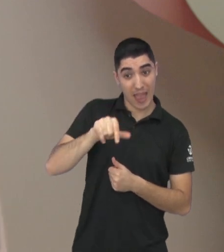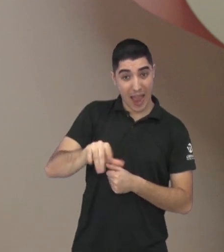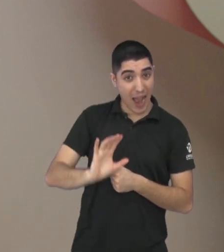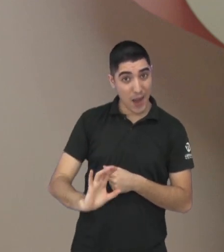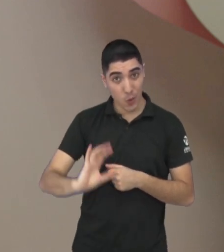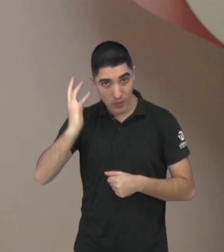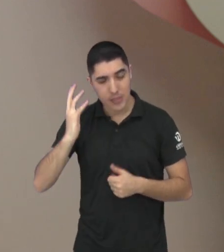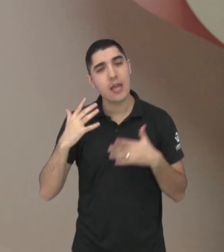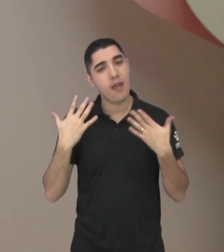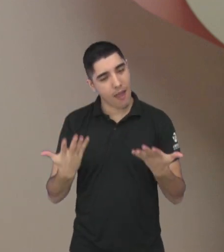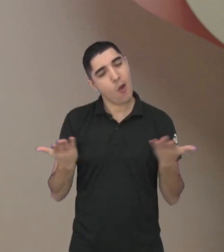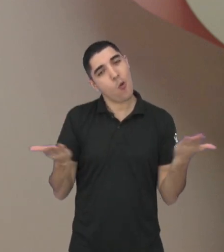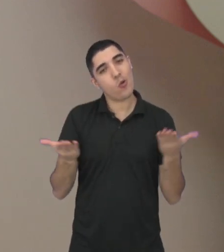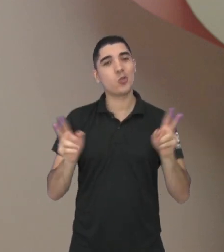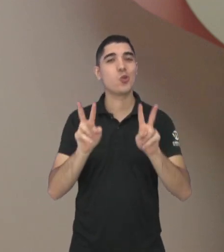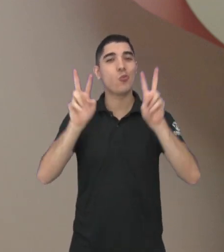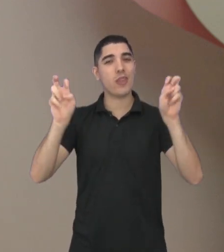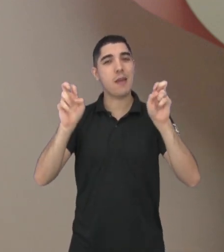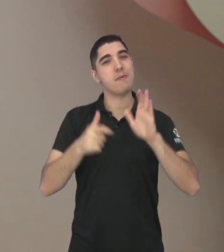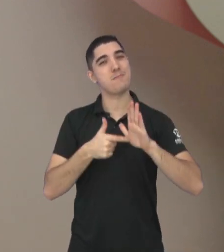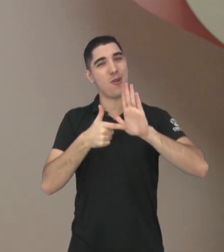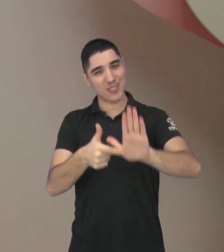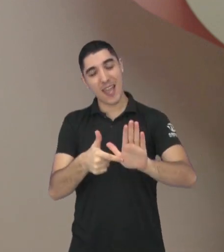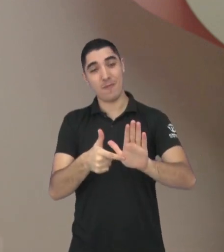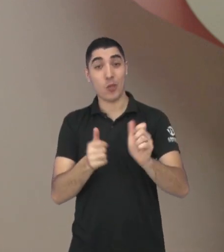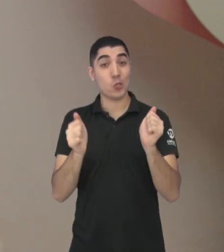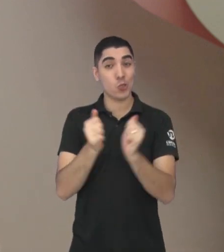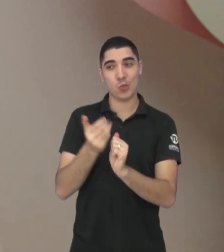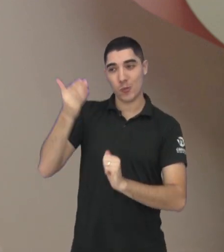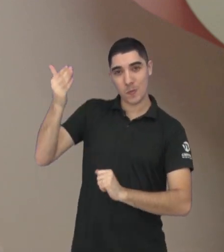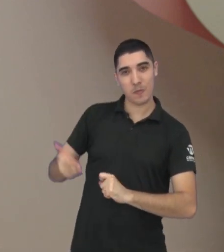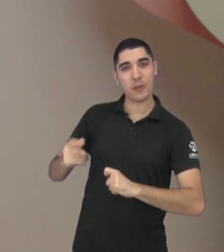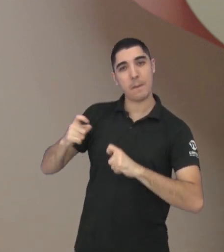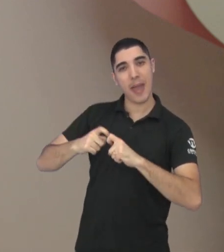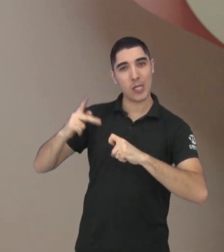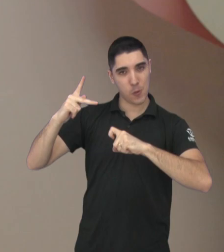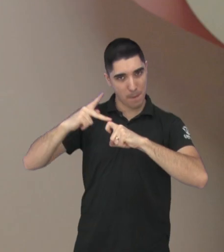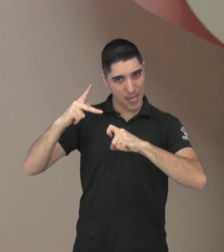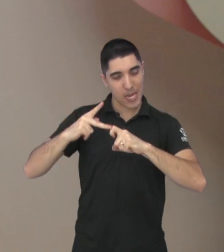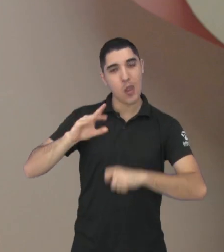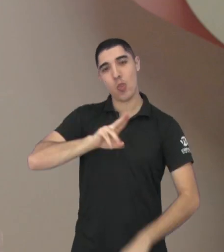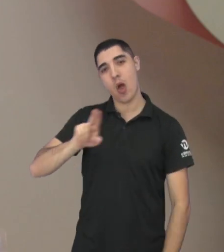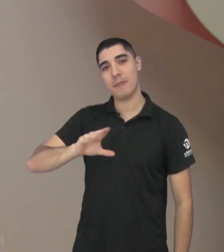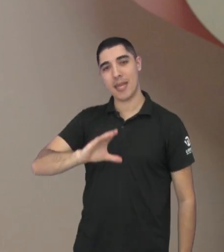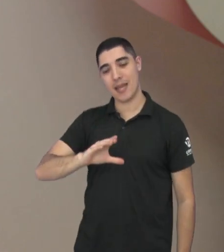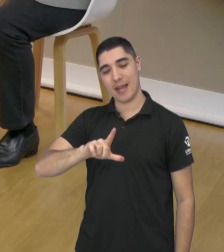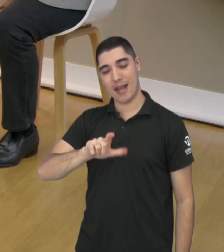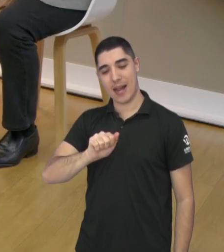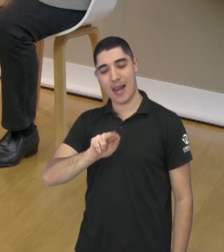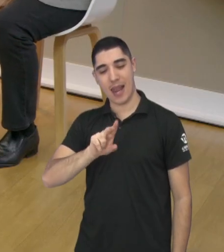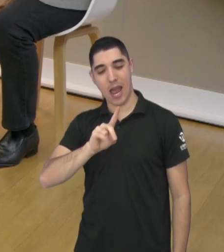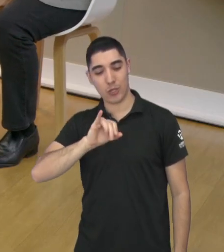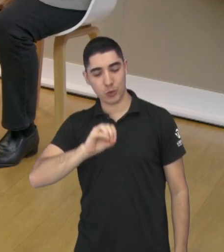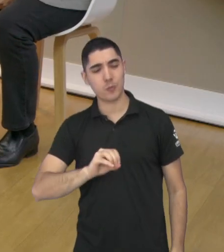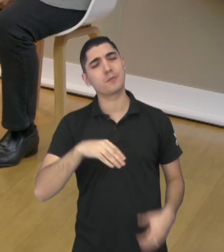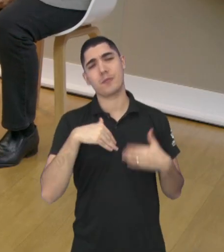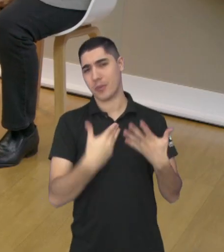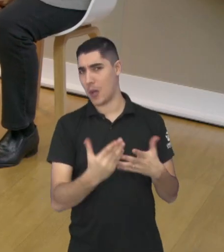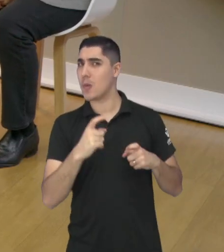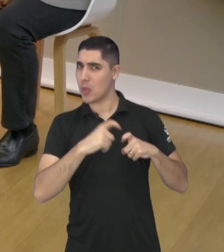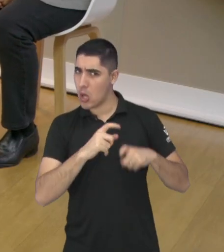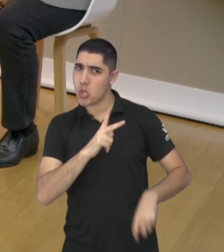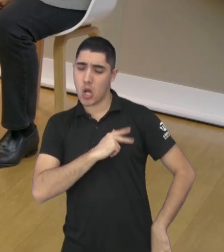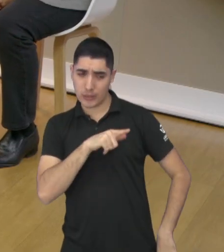elas apareçam, é assunto do programa de hoje com o pediatra Cláudio Cunha. Doutor, se tem uma coisa que